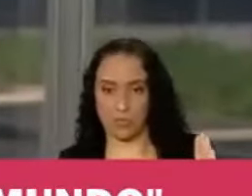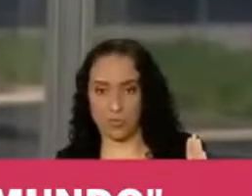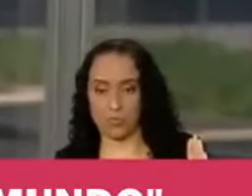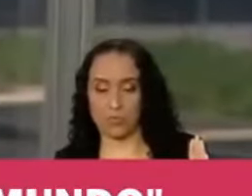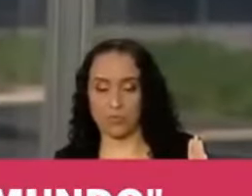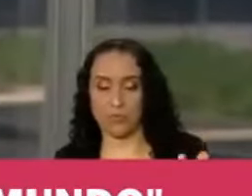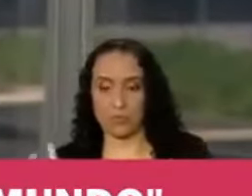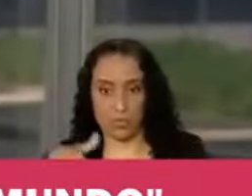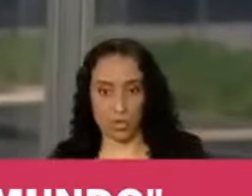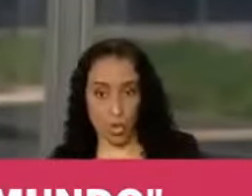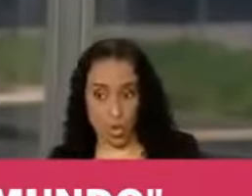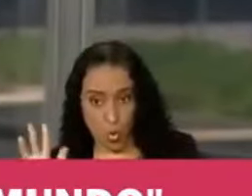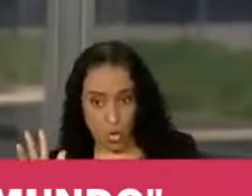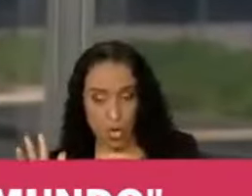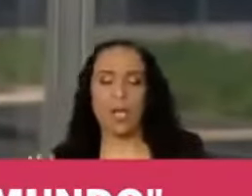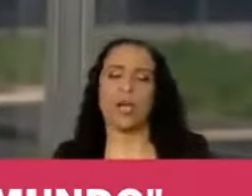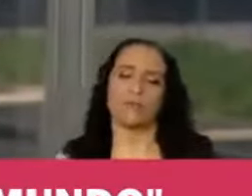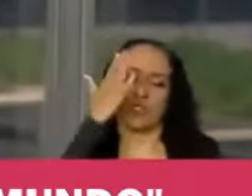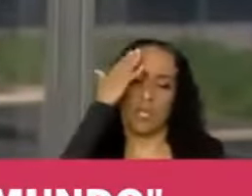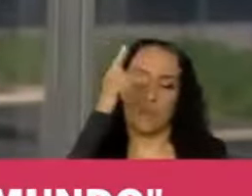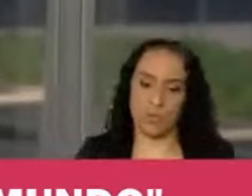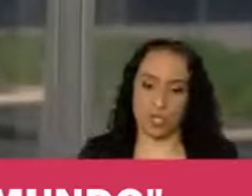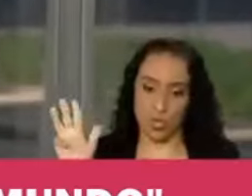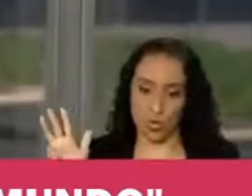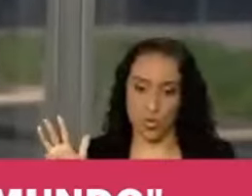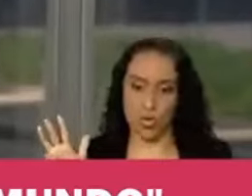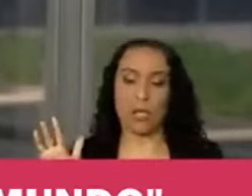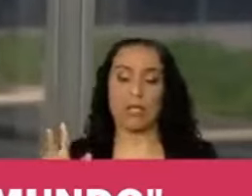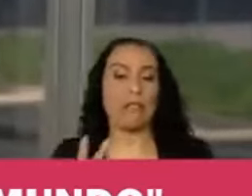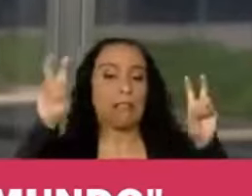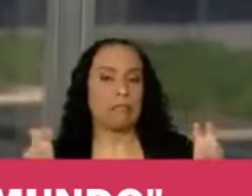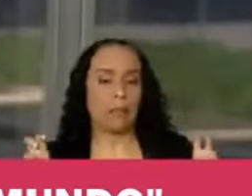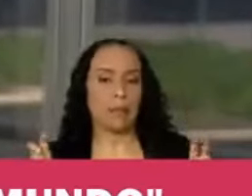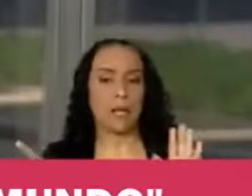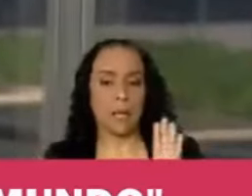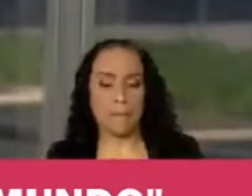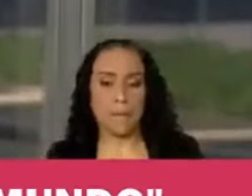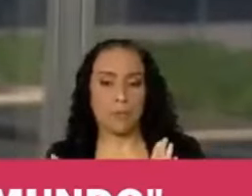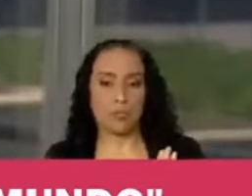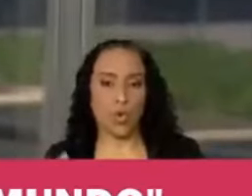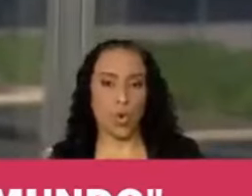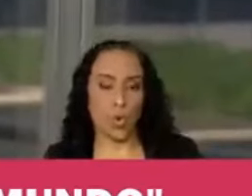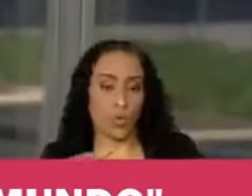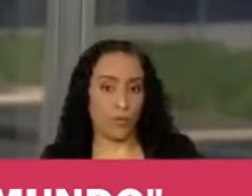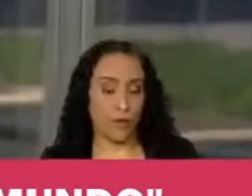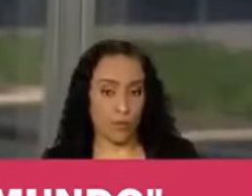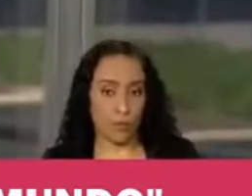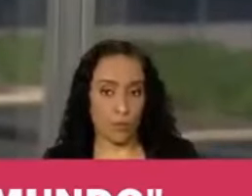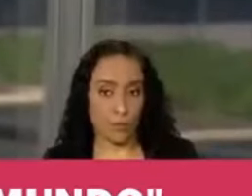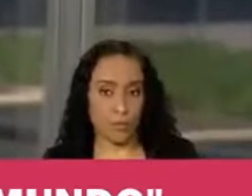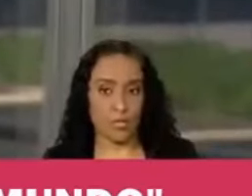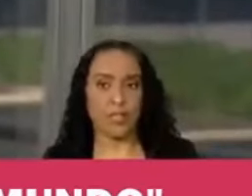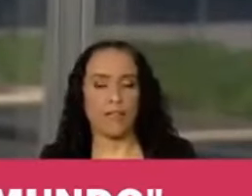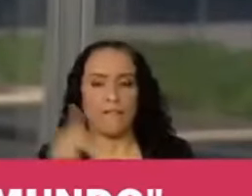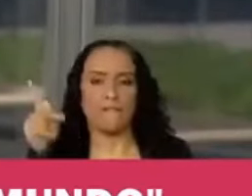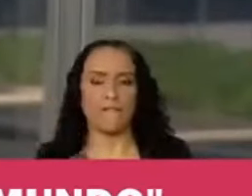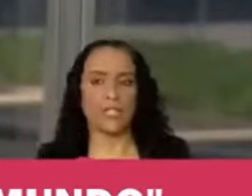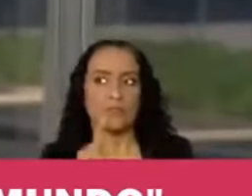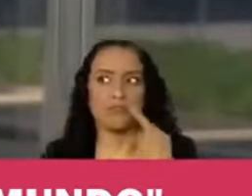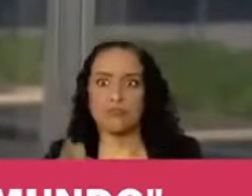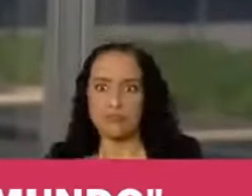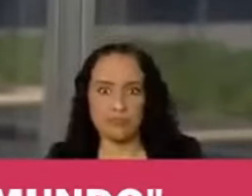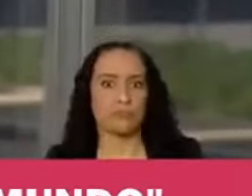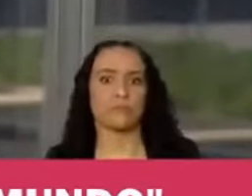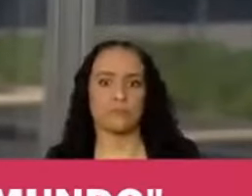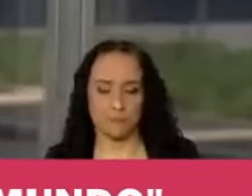E você sabe que o presidente Lula, nesse tema específico, que é o tema do combate à fome e à pobreza, isso é uma verdadeira obsessão para